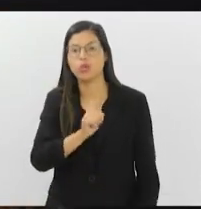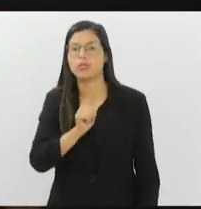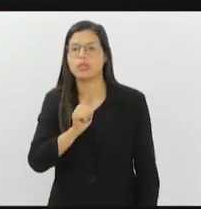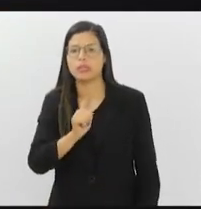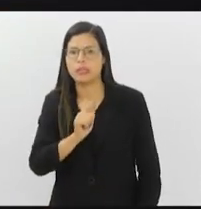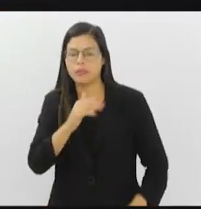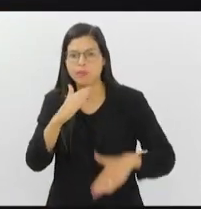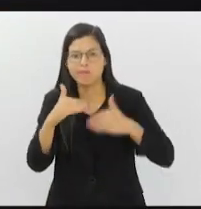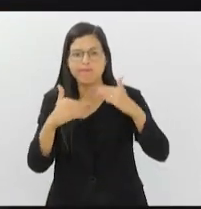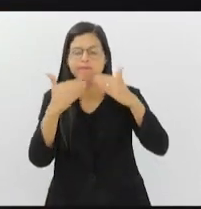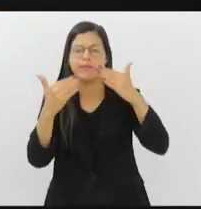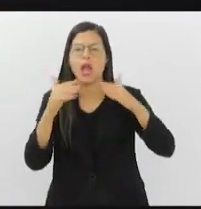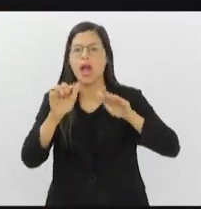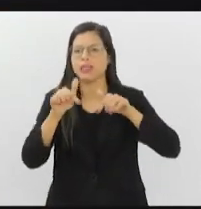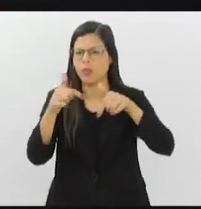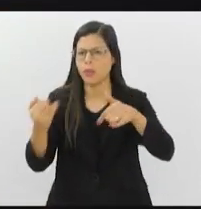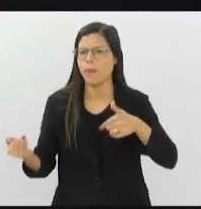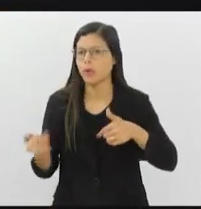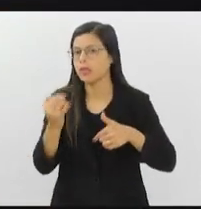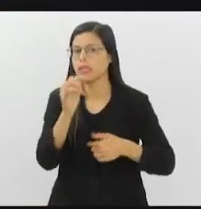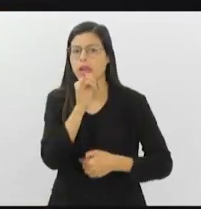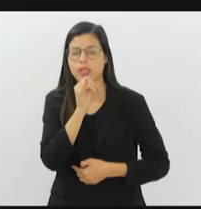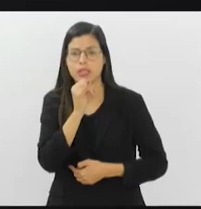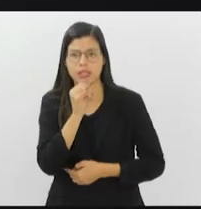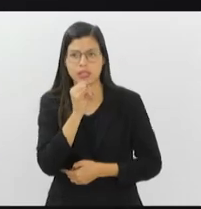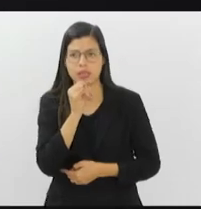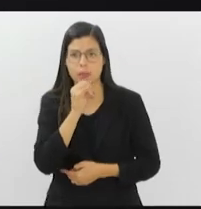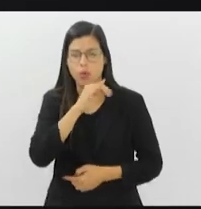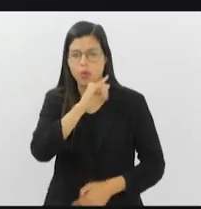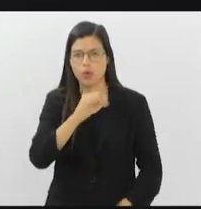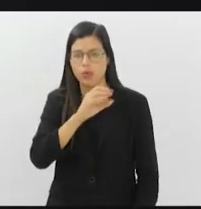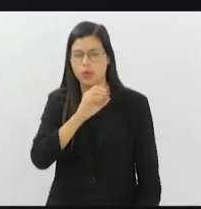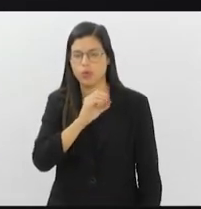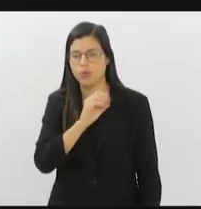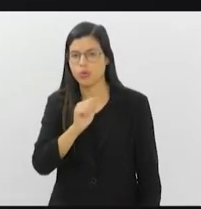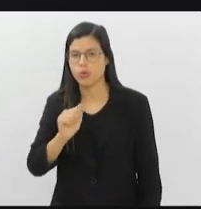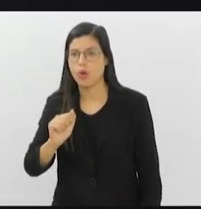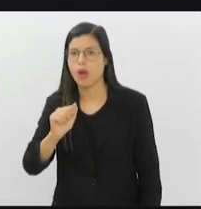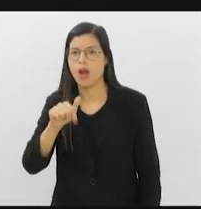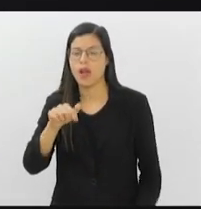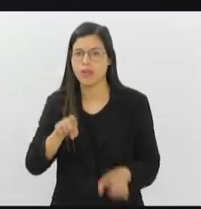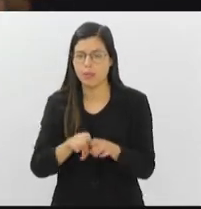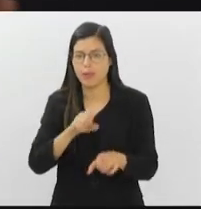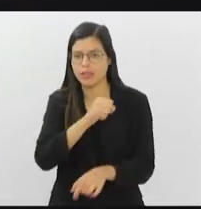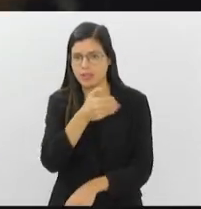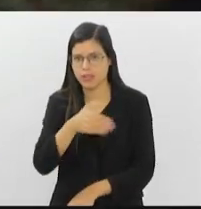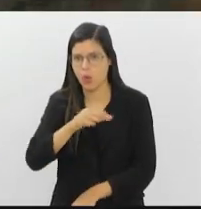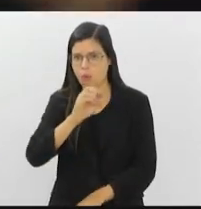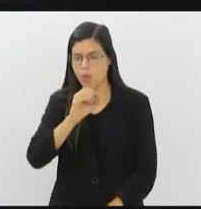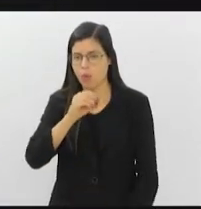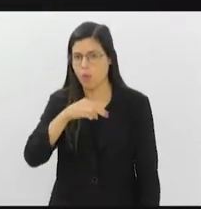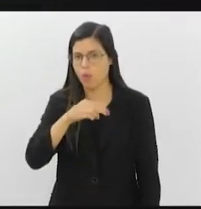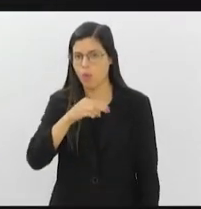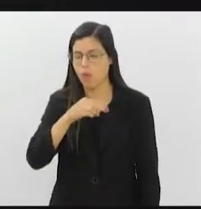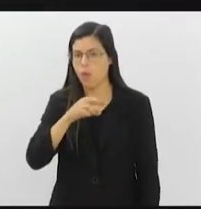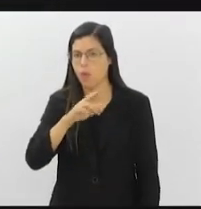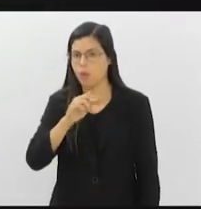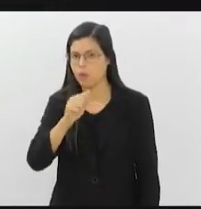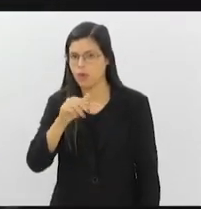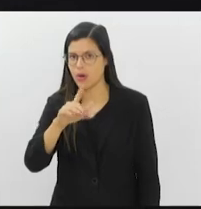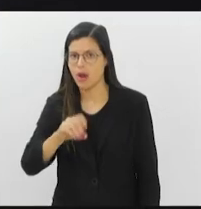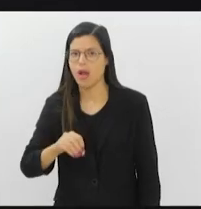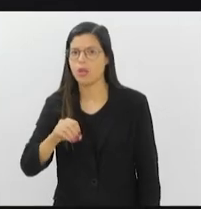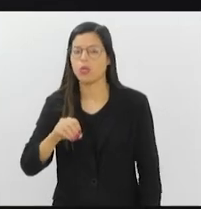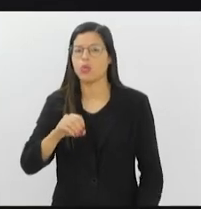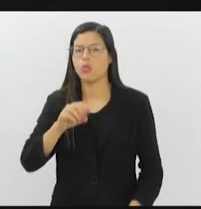importantes por exemplo Joá São Conrado Os helicópteros não vão mais passar em cima vão passar 600 m pro